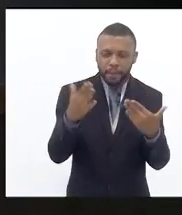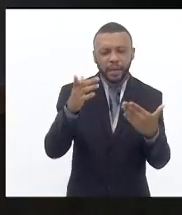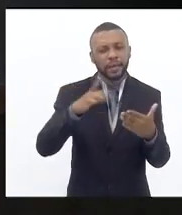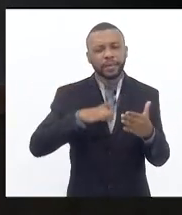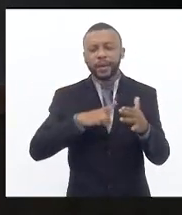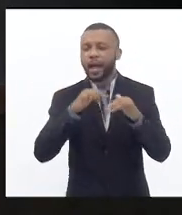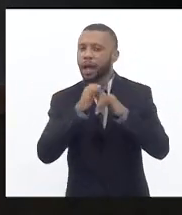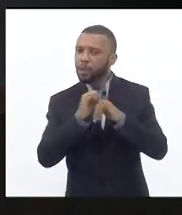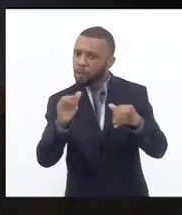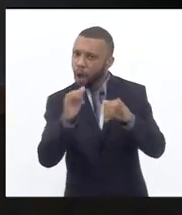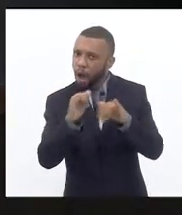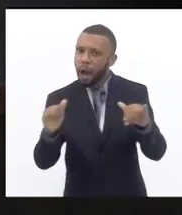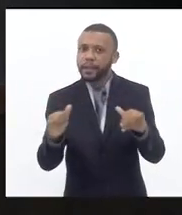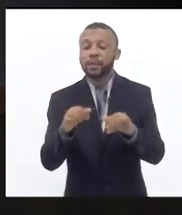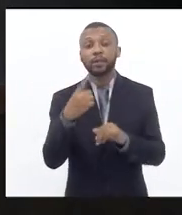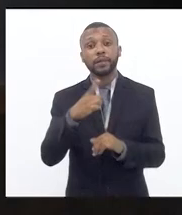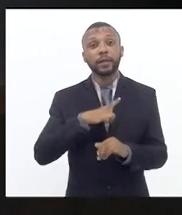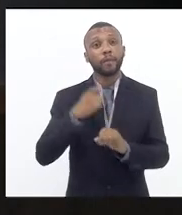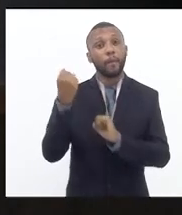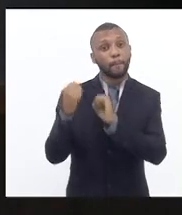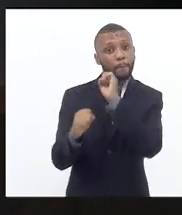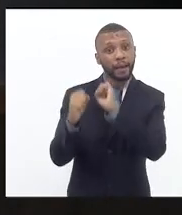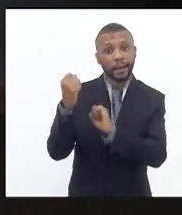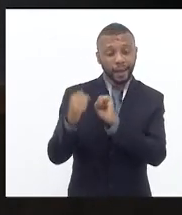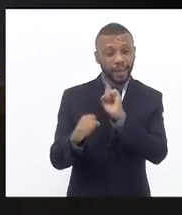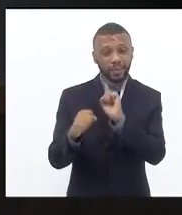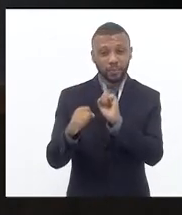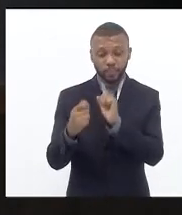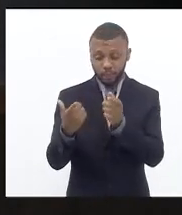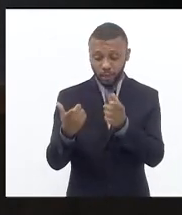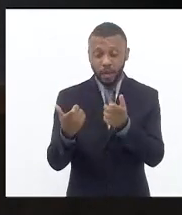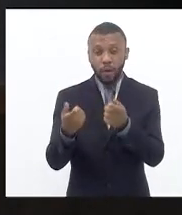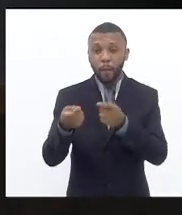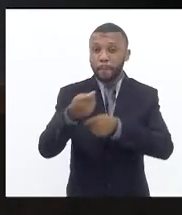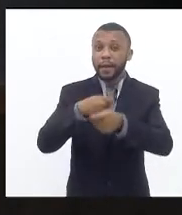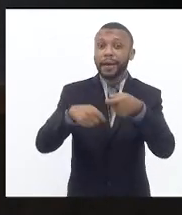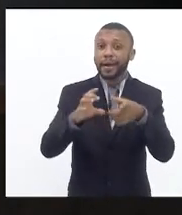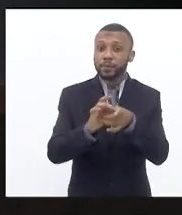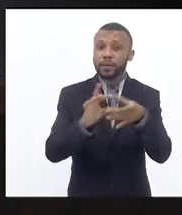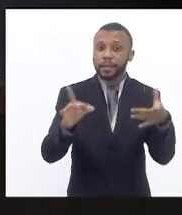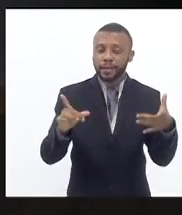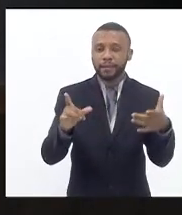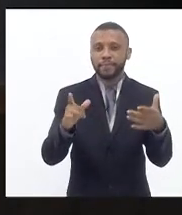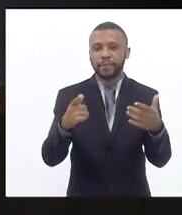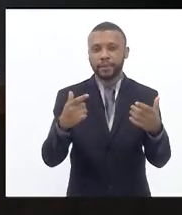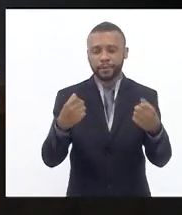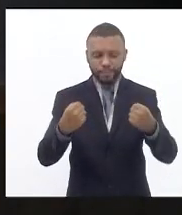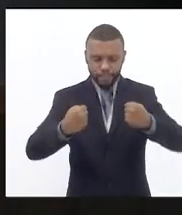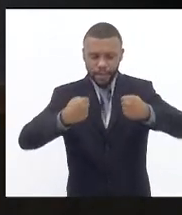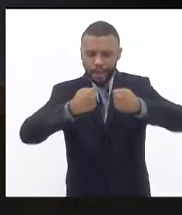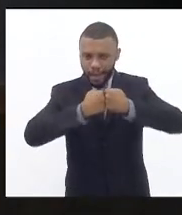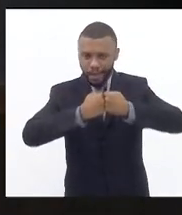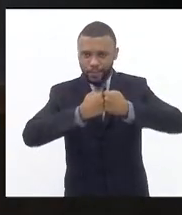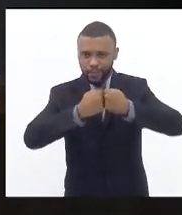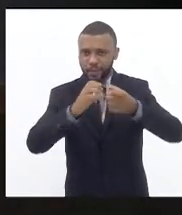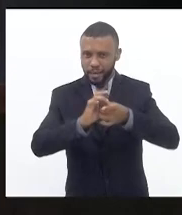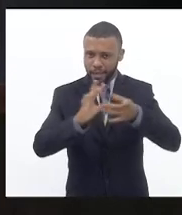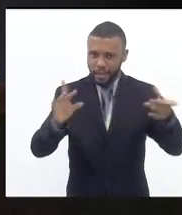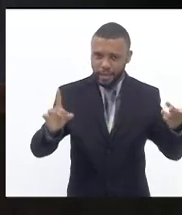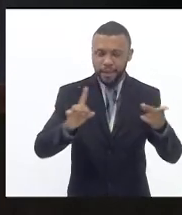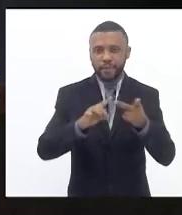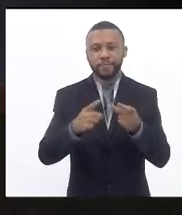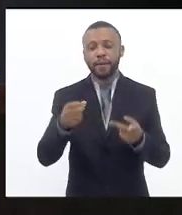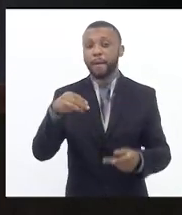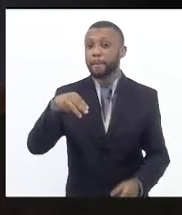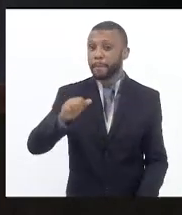notinhas e tal mas temos um mercado livre também tá vindo para o Rio de Janeiro além do Magazine